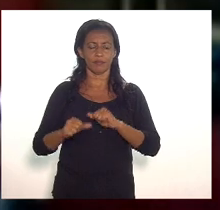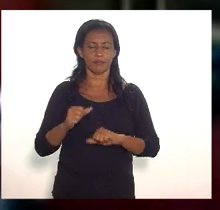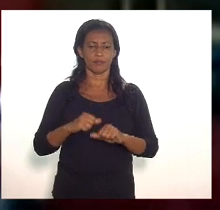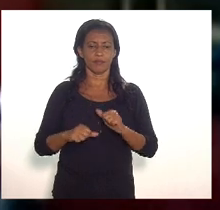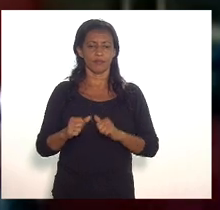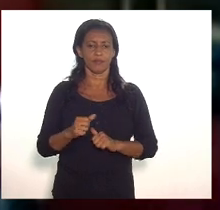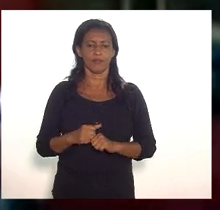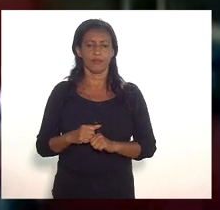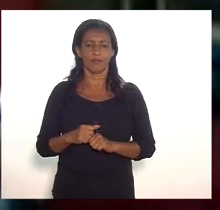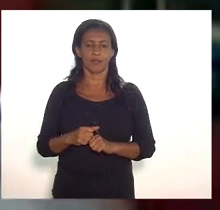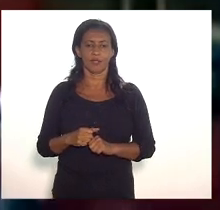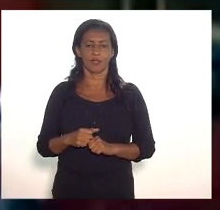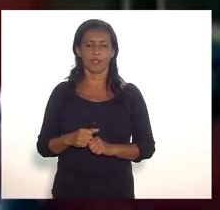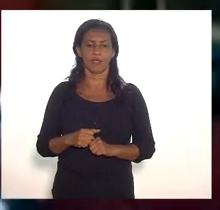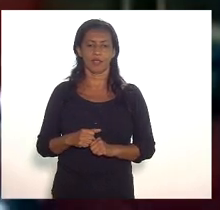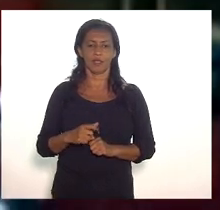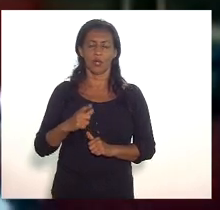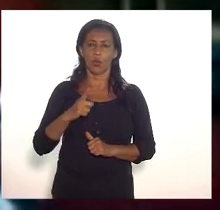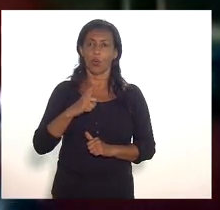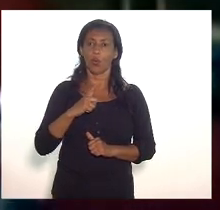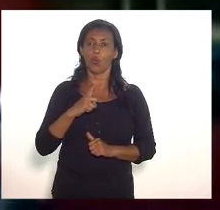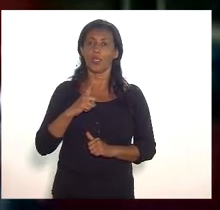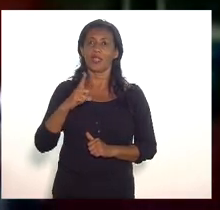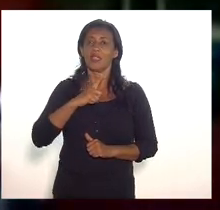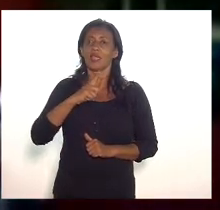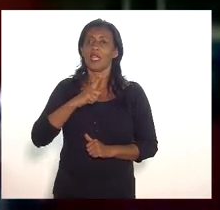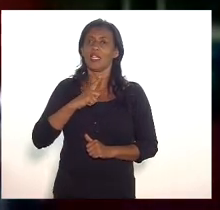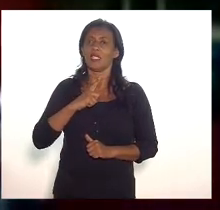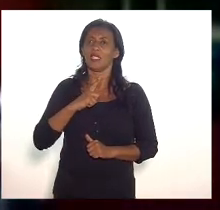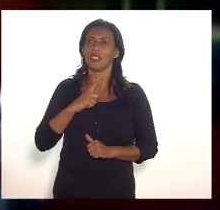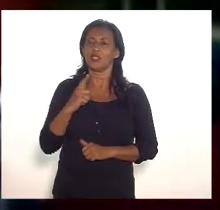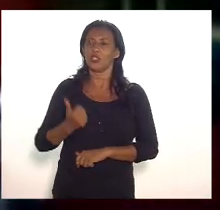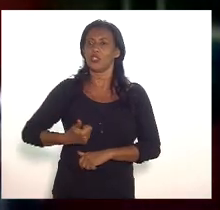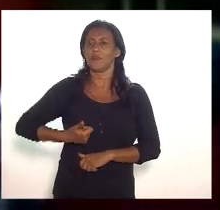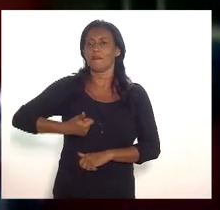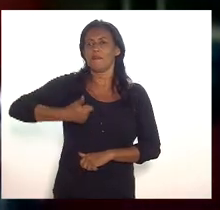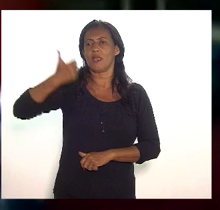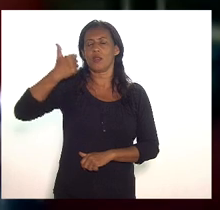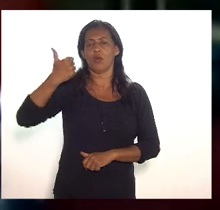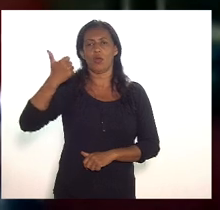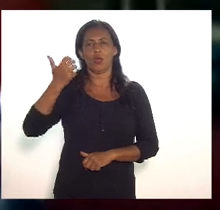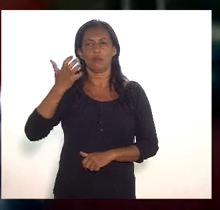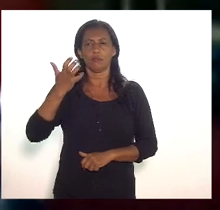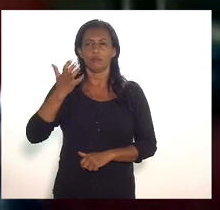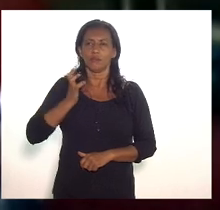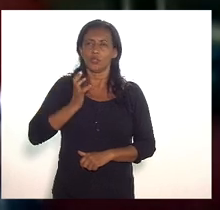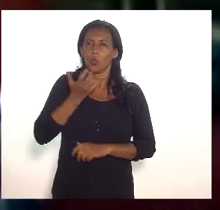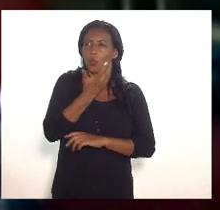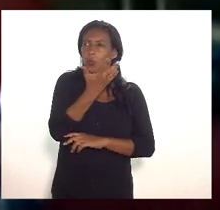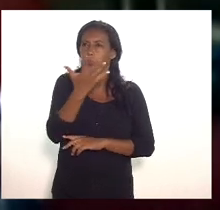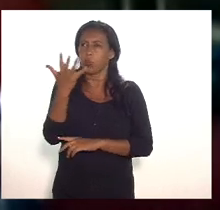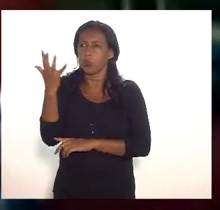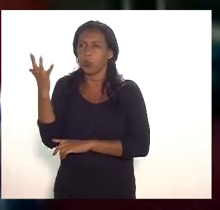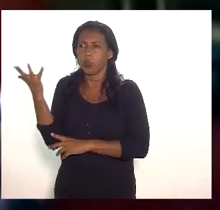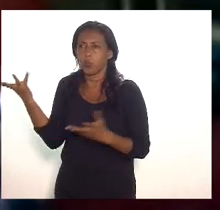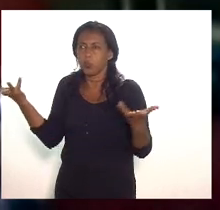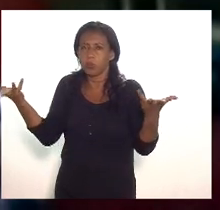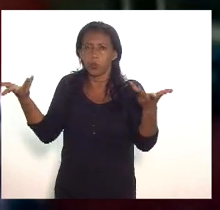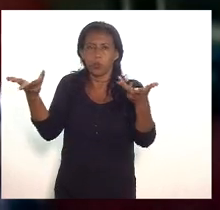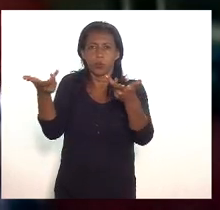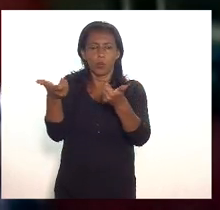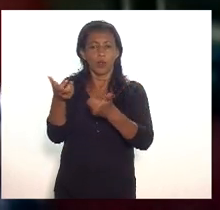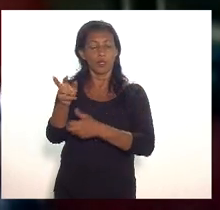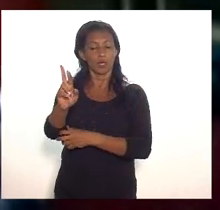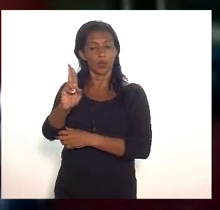daquilo que ele possui como riqueza geradora e que o